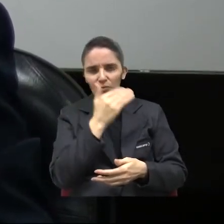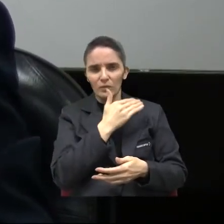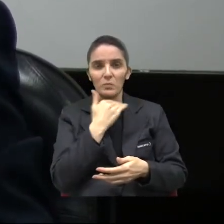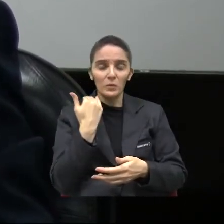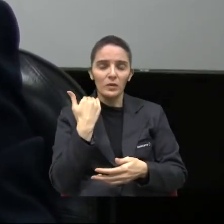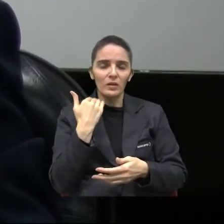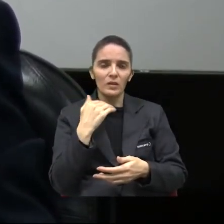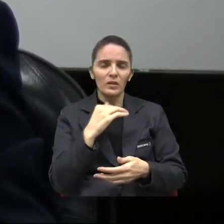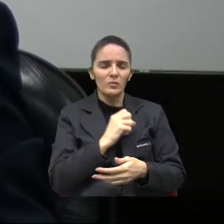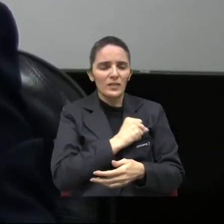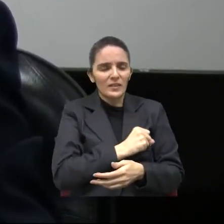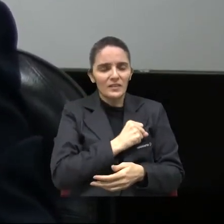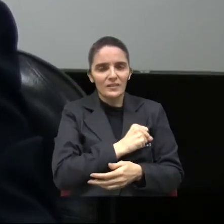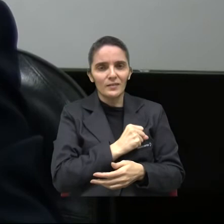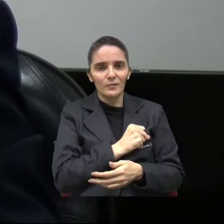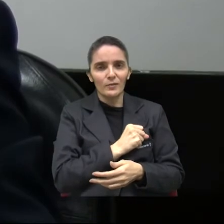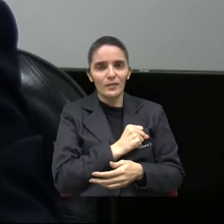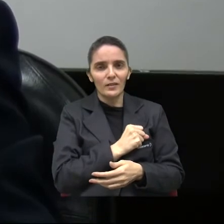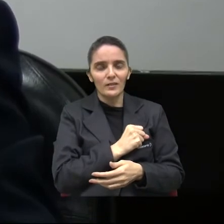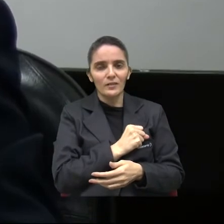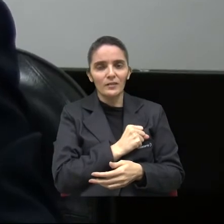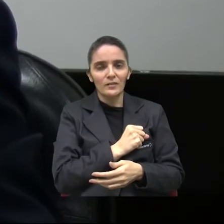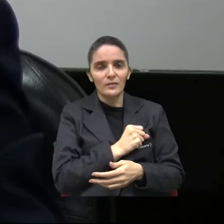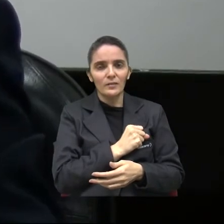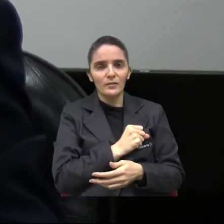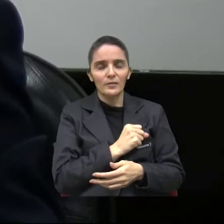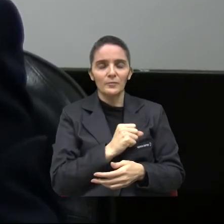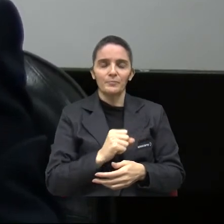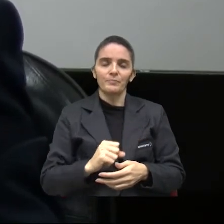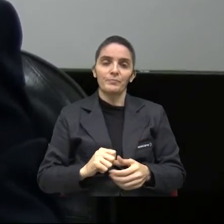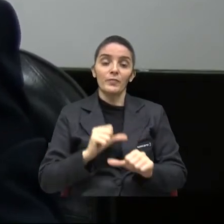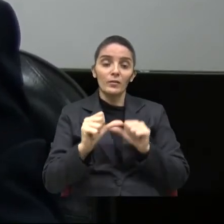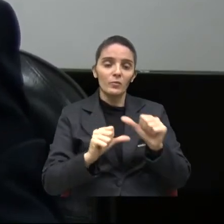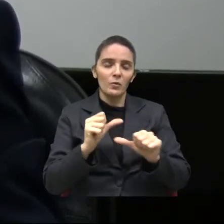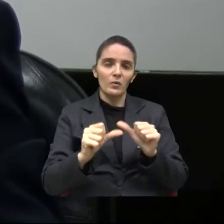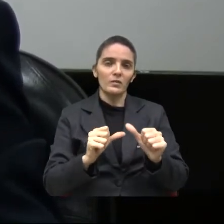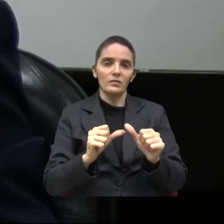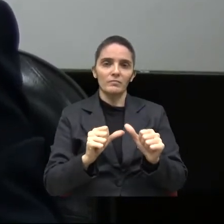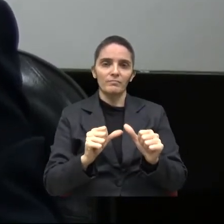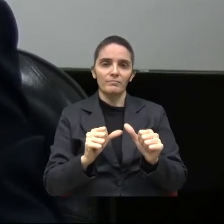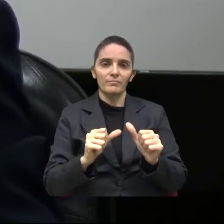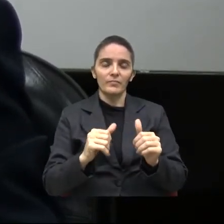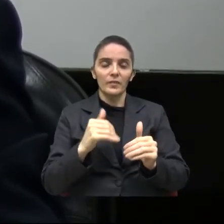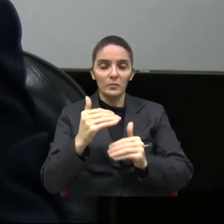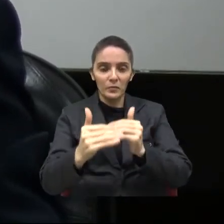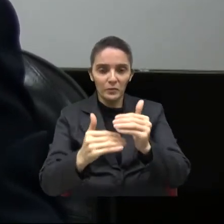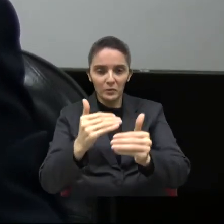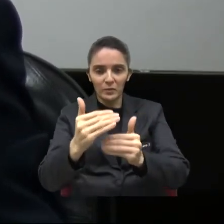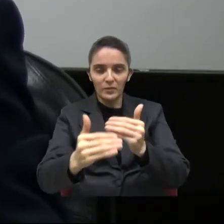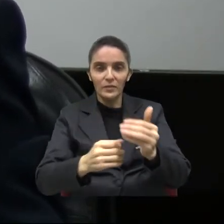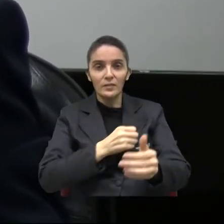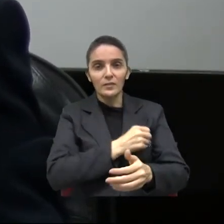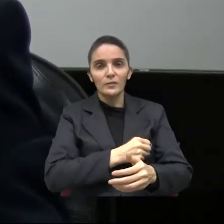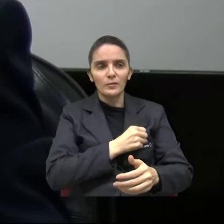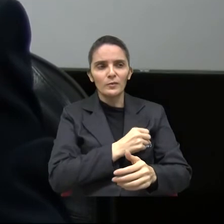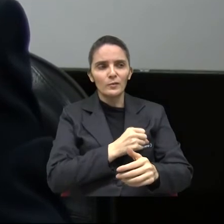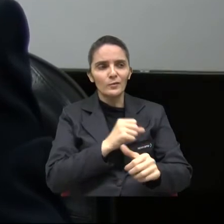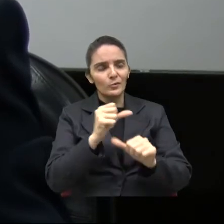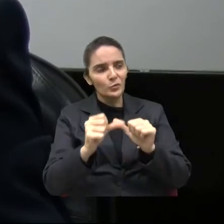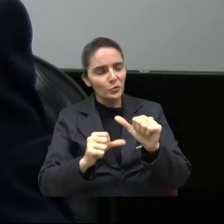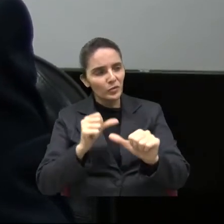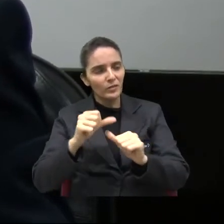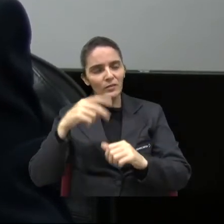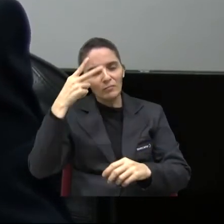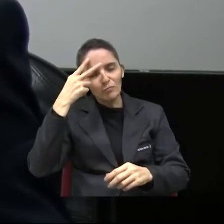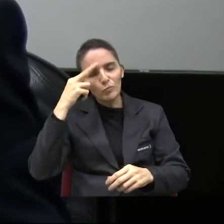dor da separação se transforme em saudade, e com o tempo a saudade se transforma em lembranças,